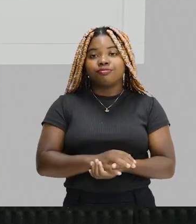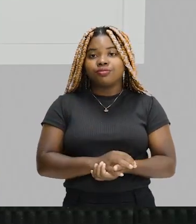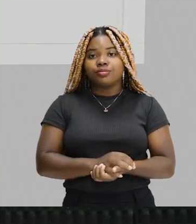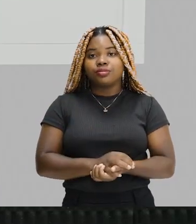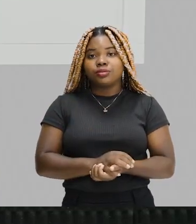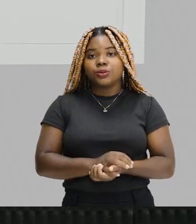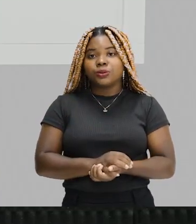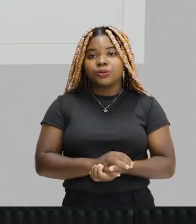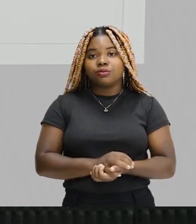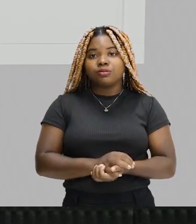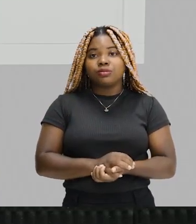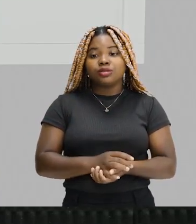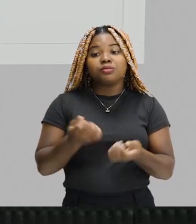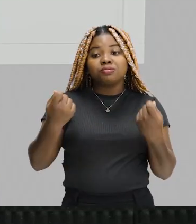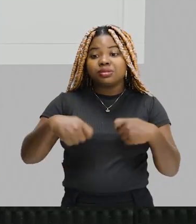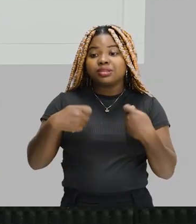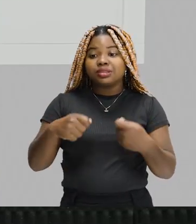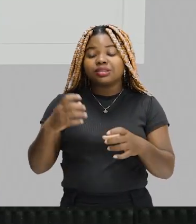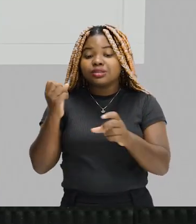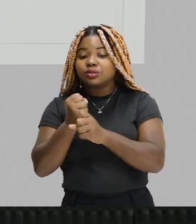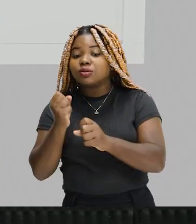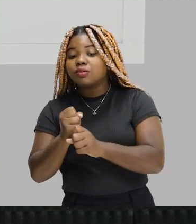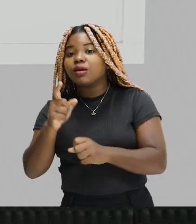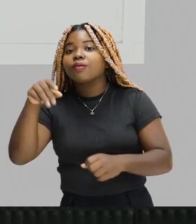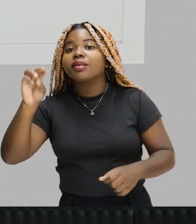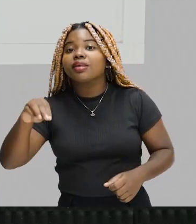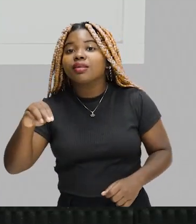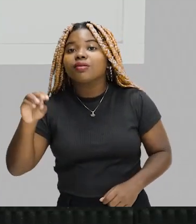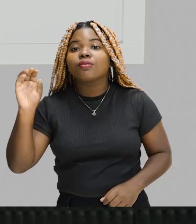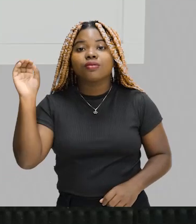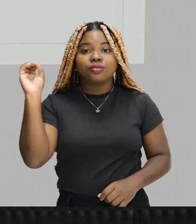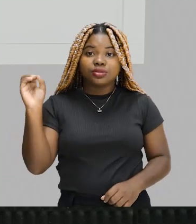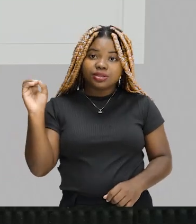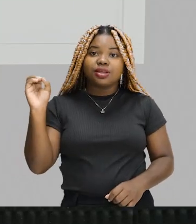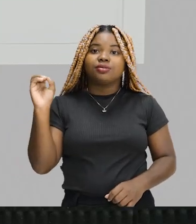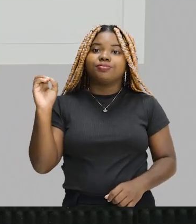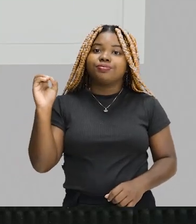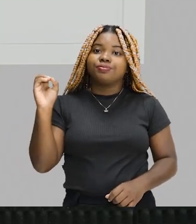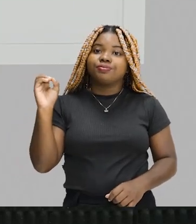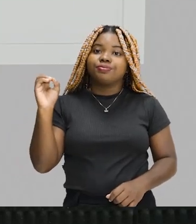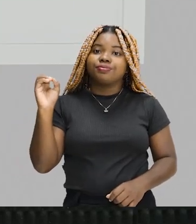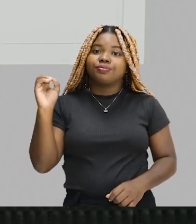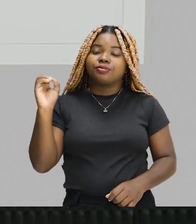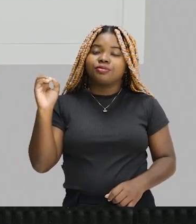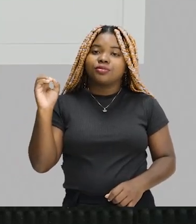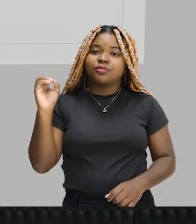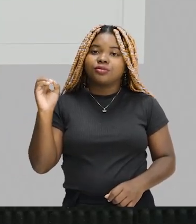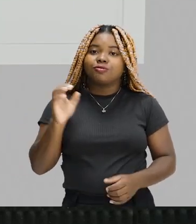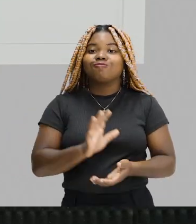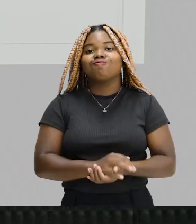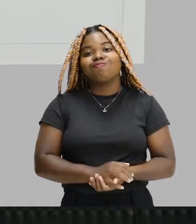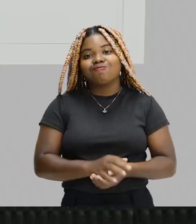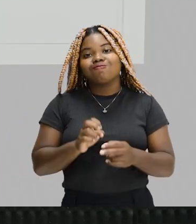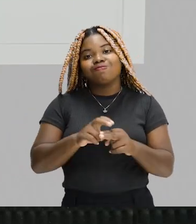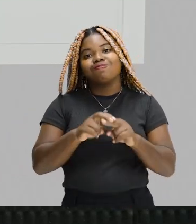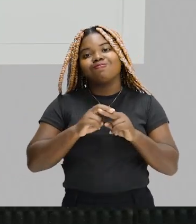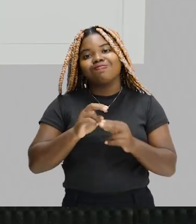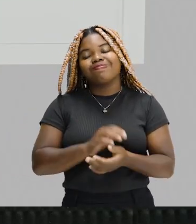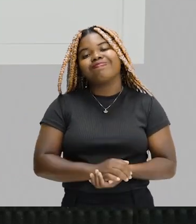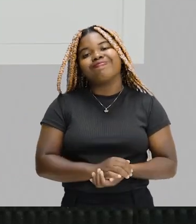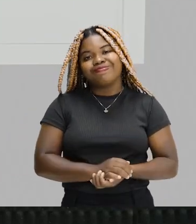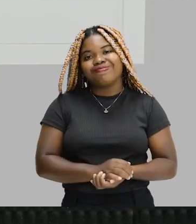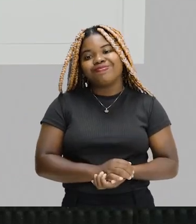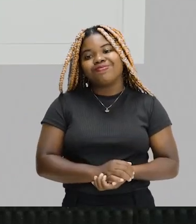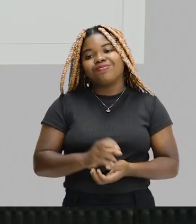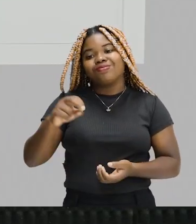mais E eu vou ter que somar com zero. Mais E mais zero é igual a mais E. Então, por isso que a